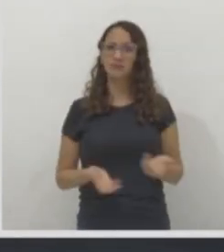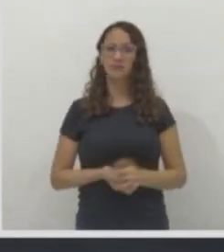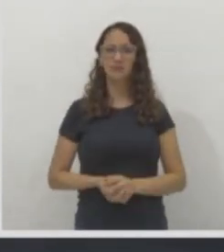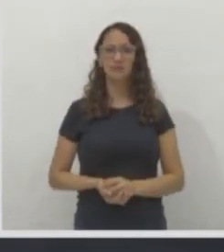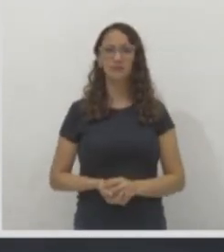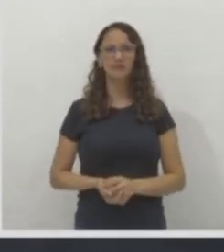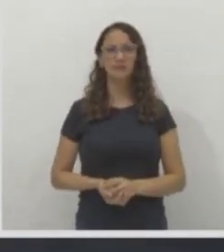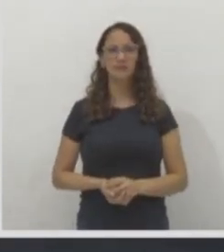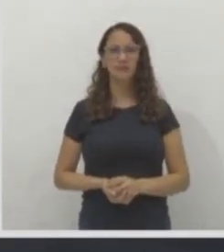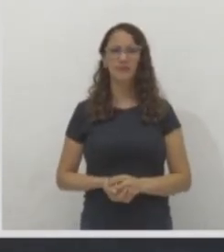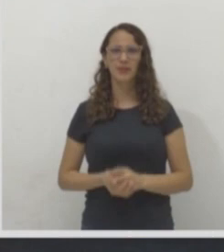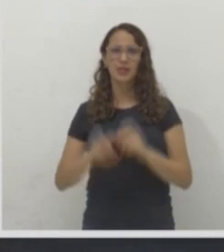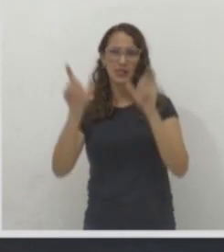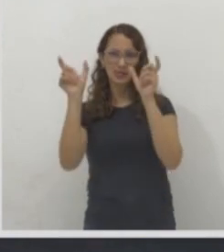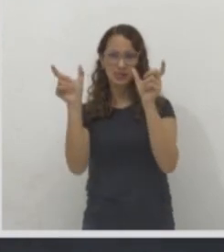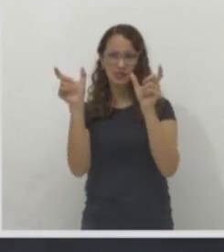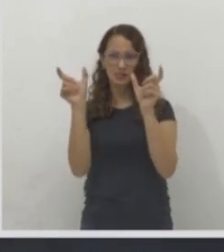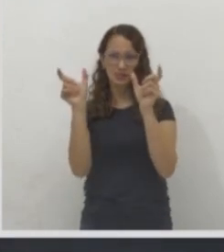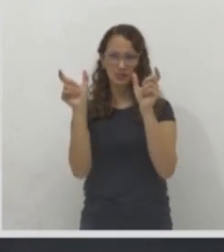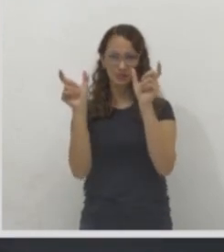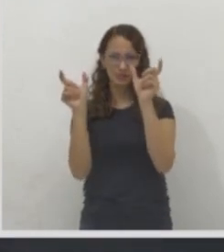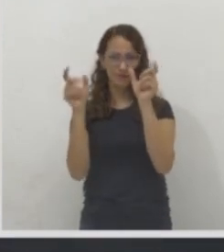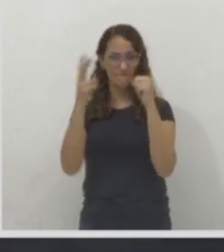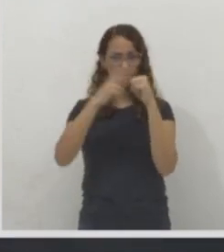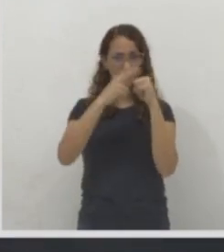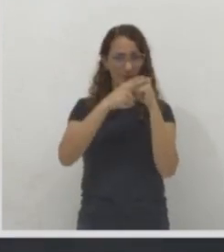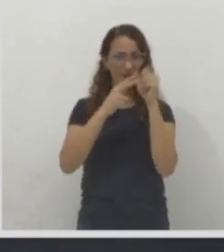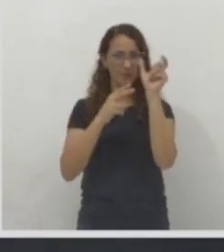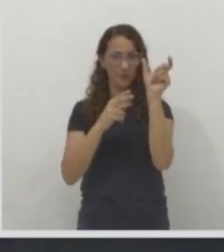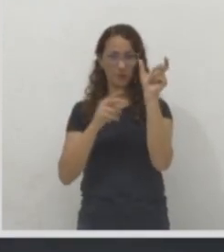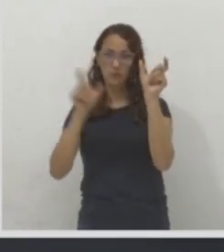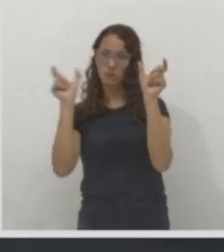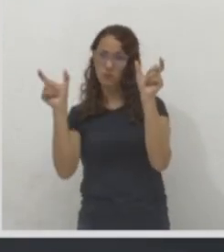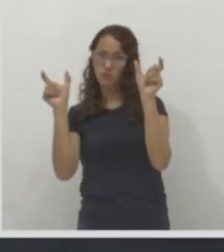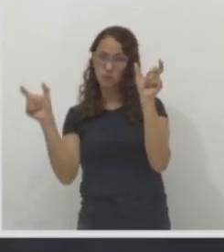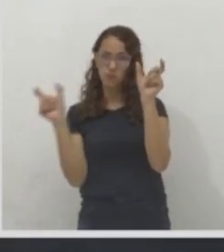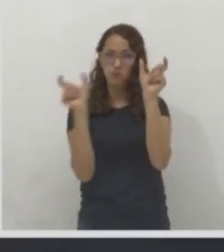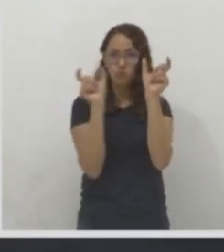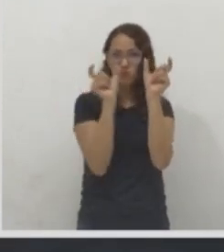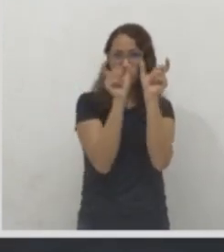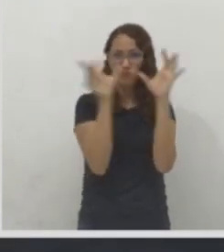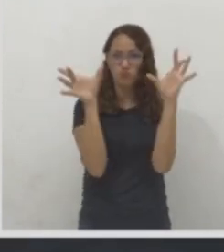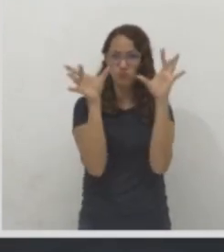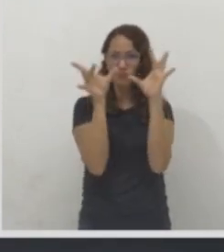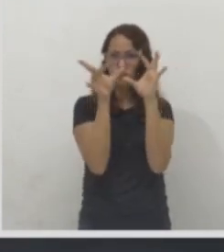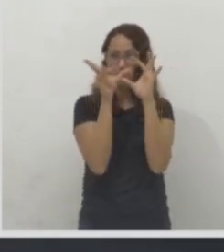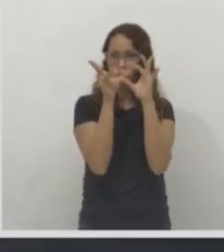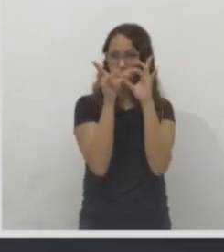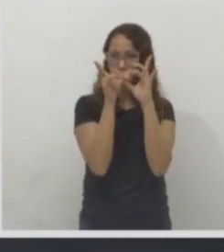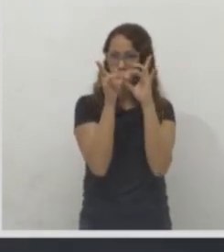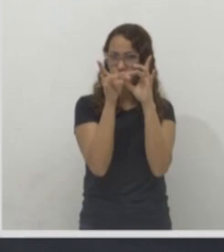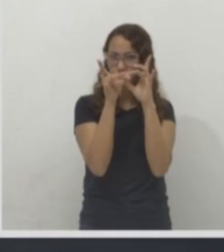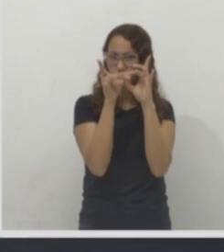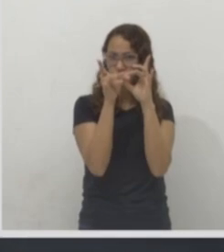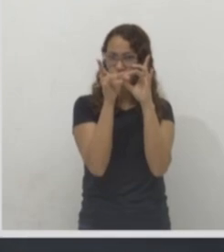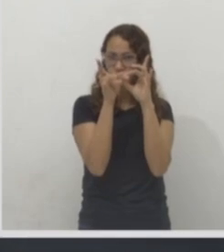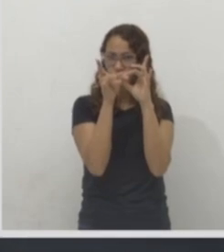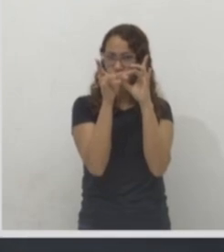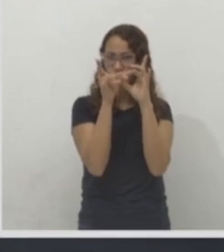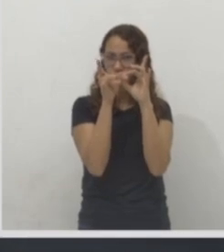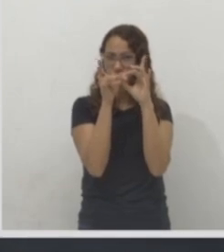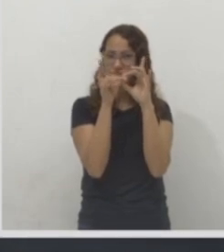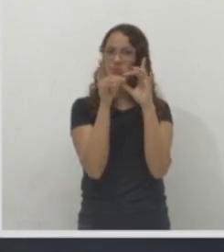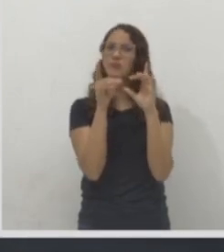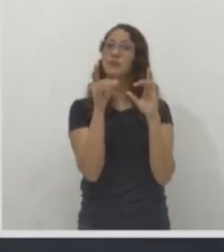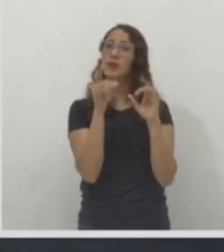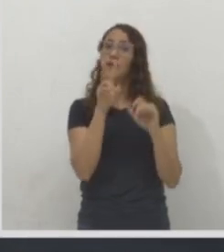Esse complemento vai se ligar a esse verbo, quando eu falo de verbos